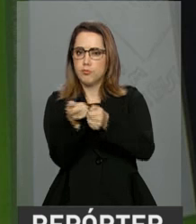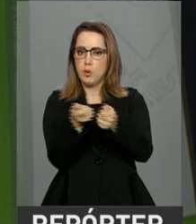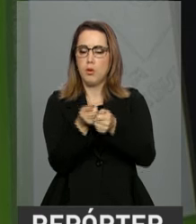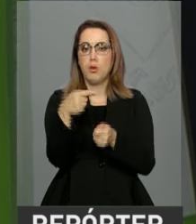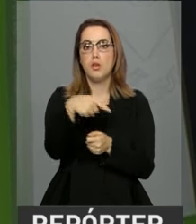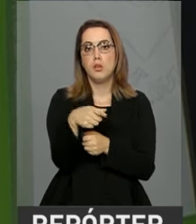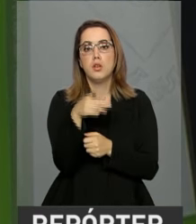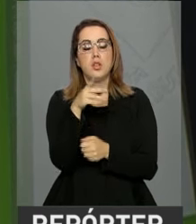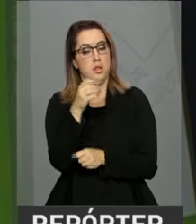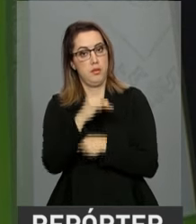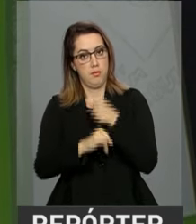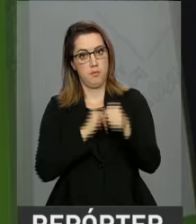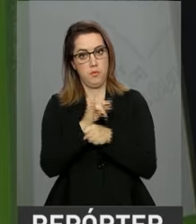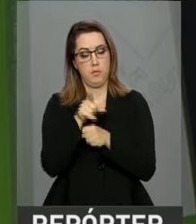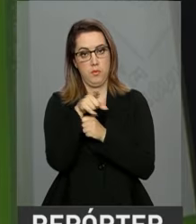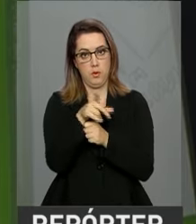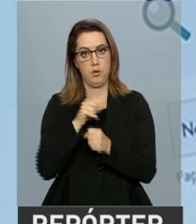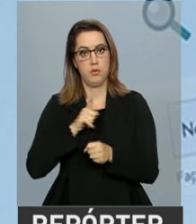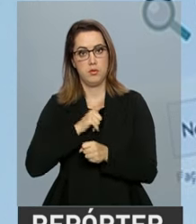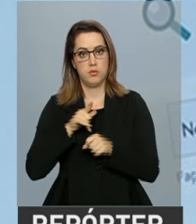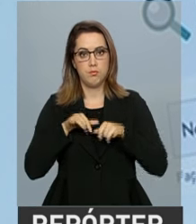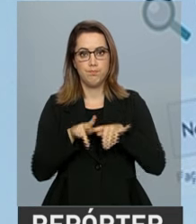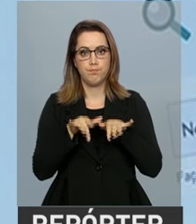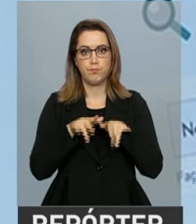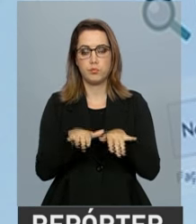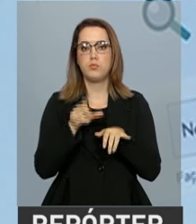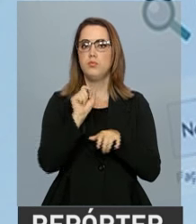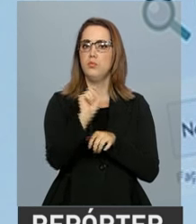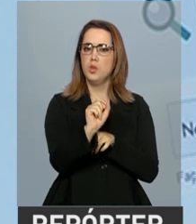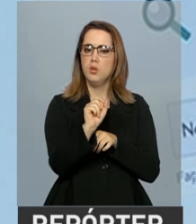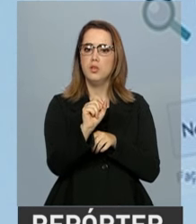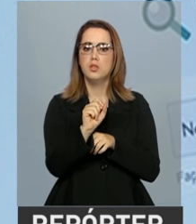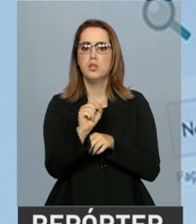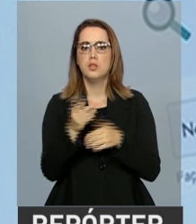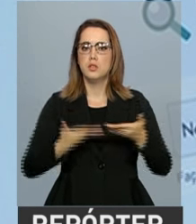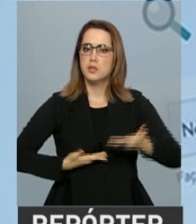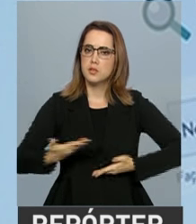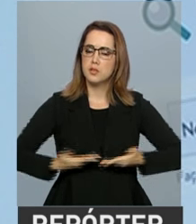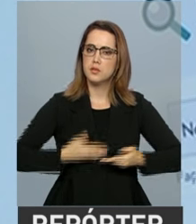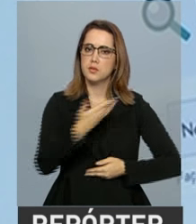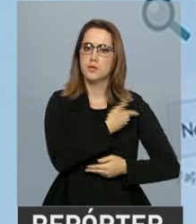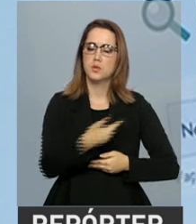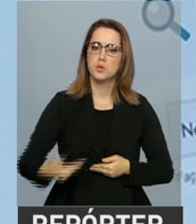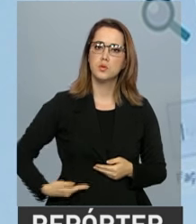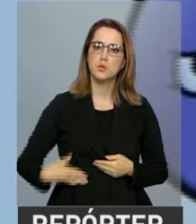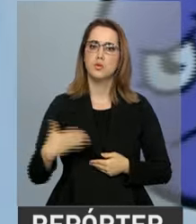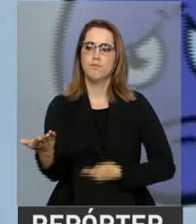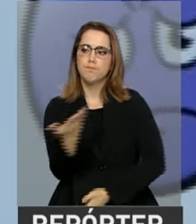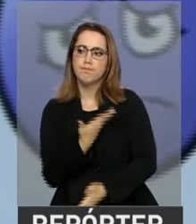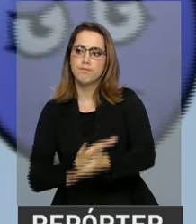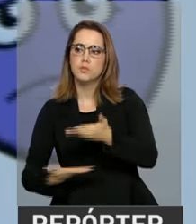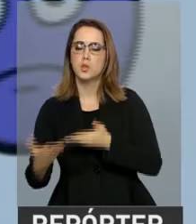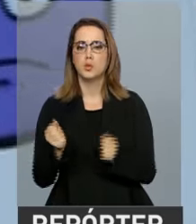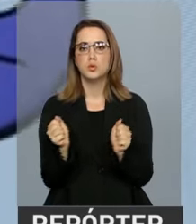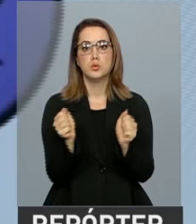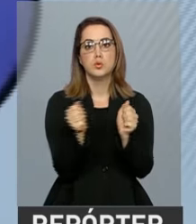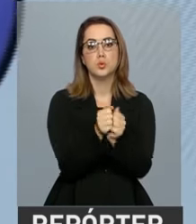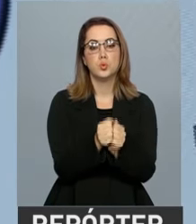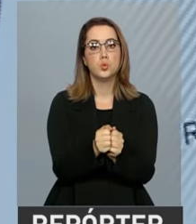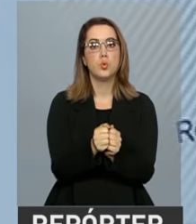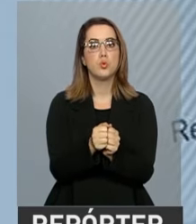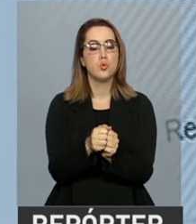Aqui a reclamação cadastrada na sessão serviços públicos do site passa a ser integrada com o sistema de